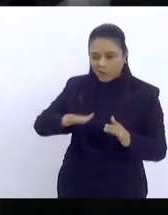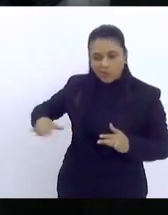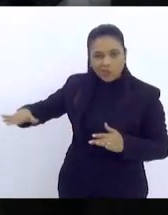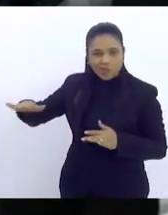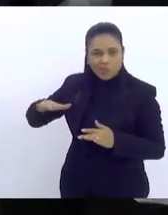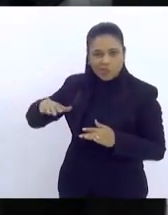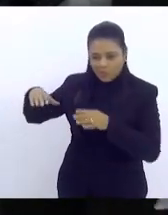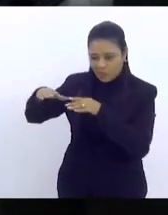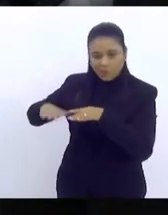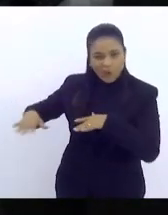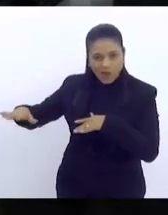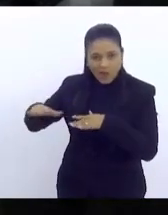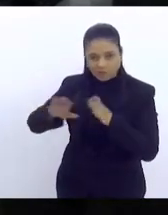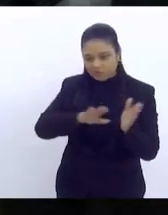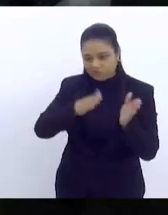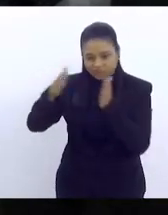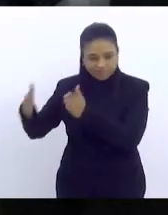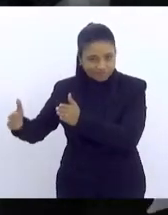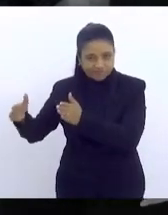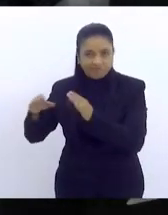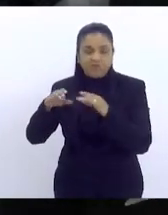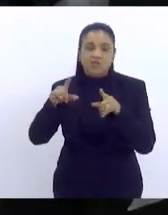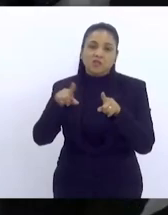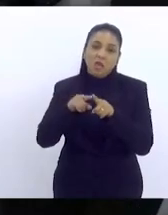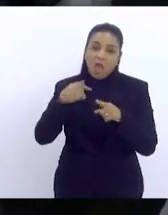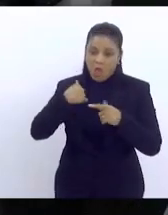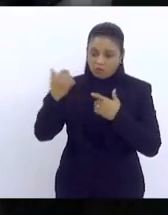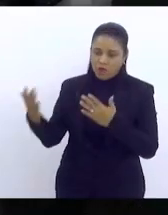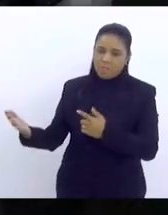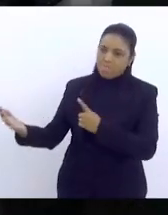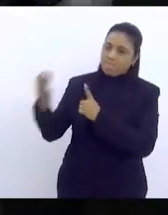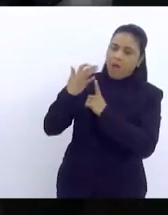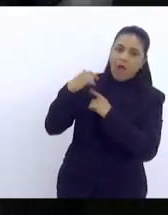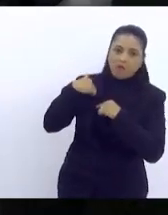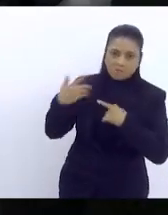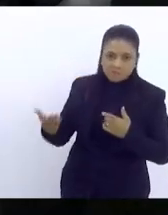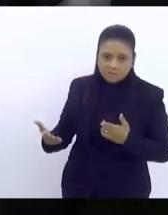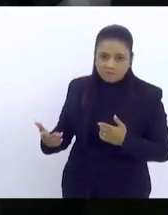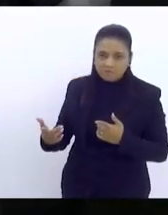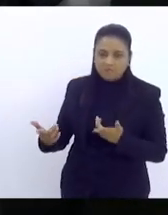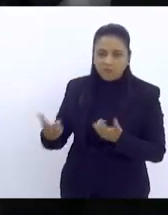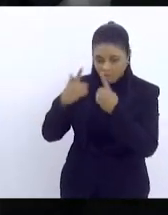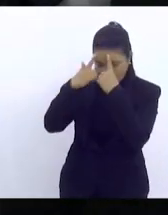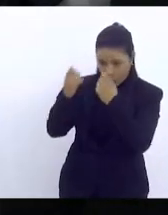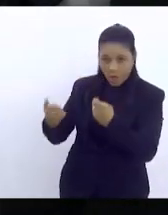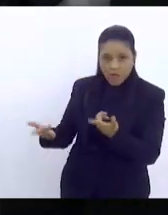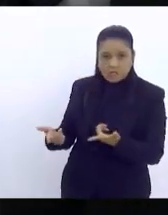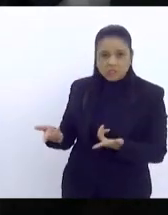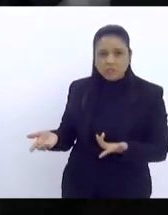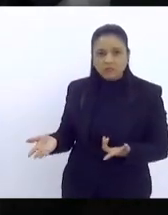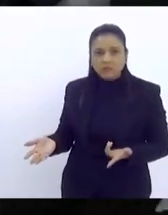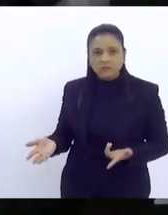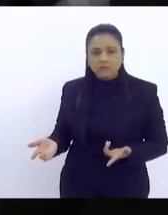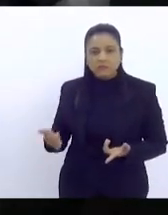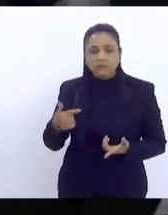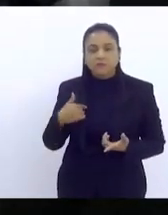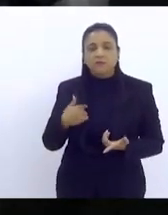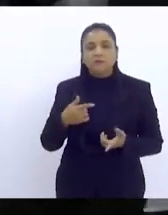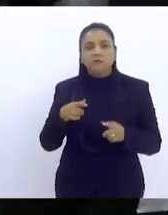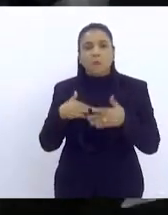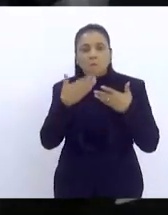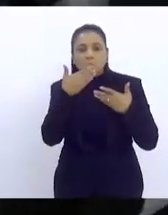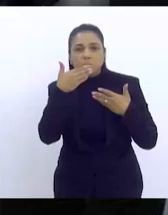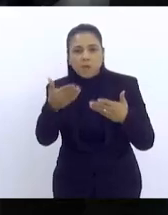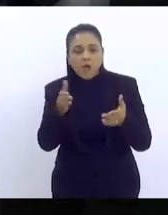fui atacado onde o deputado pinoclock já foi atacado e eu faço aqui um apelo as comissões